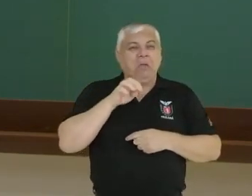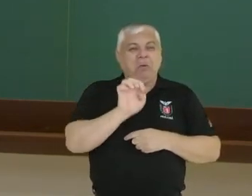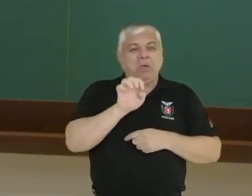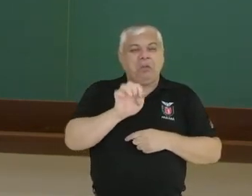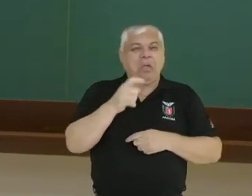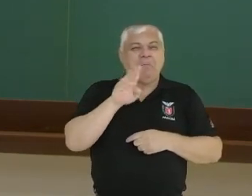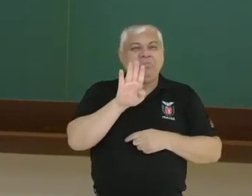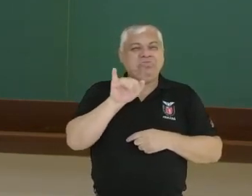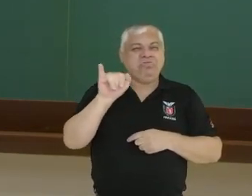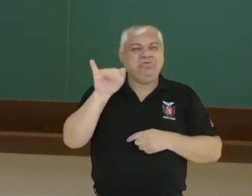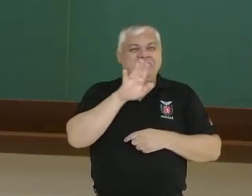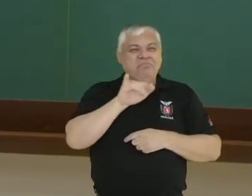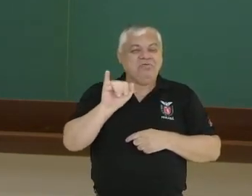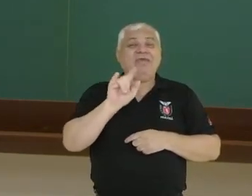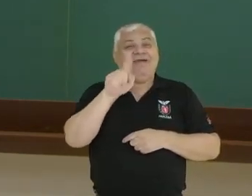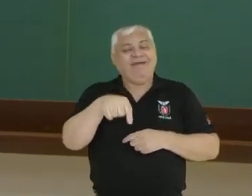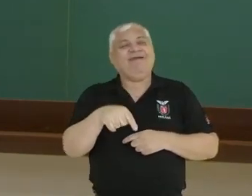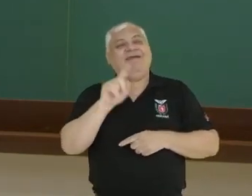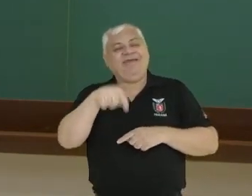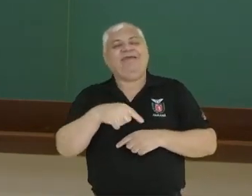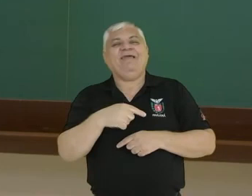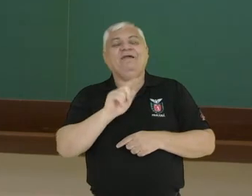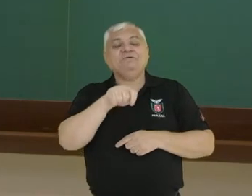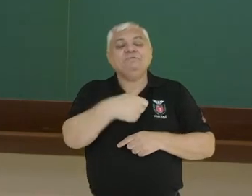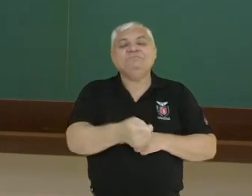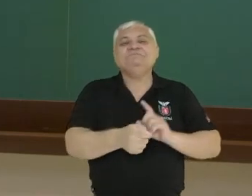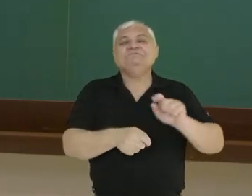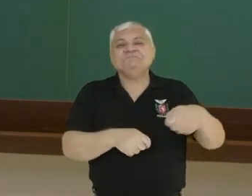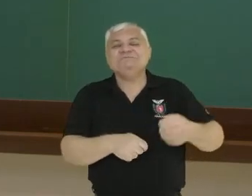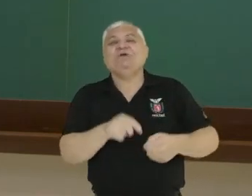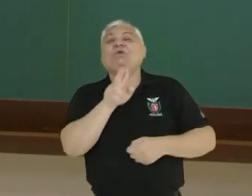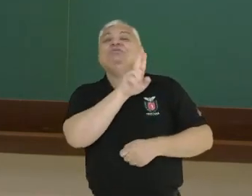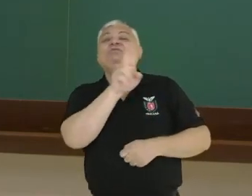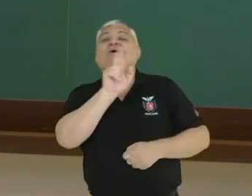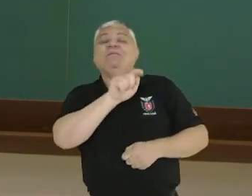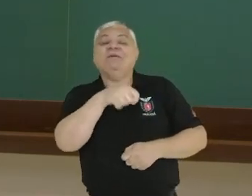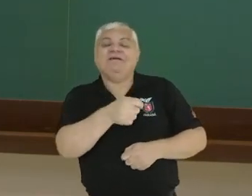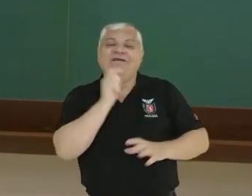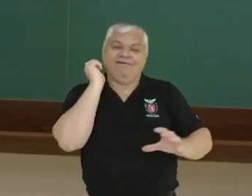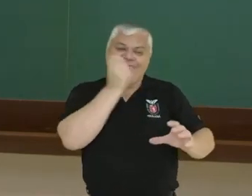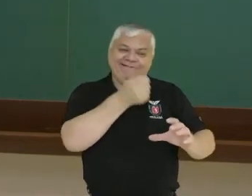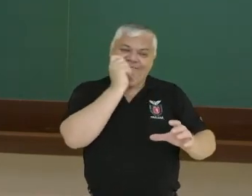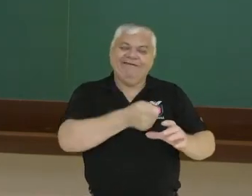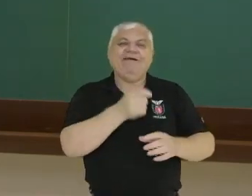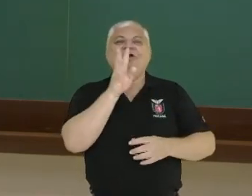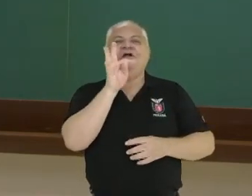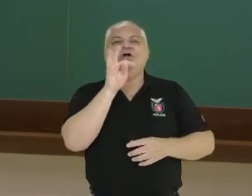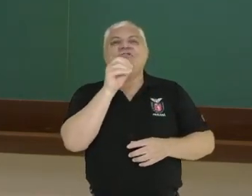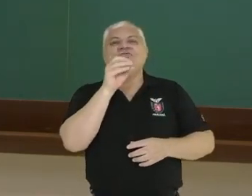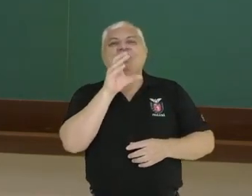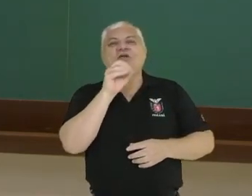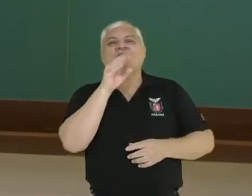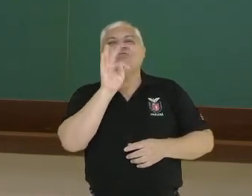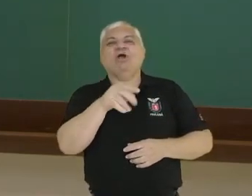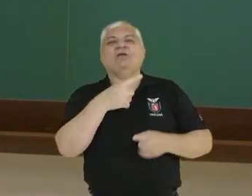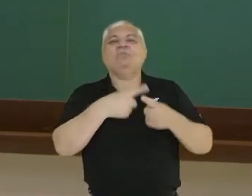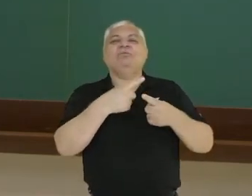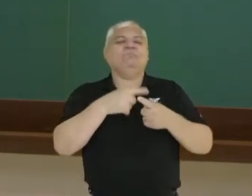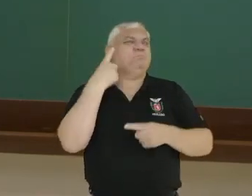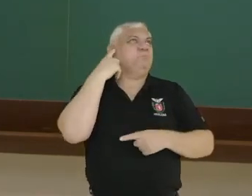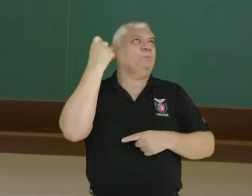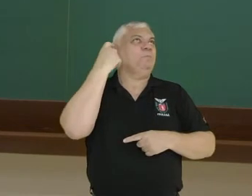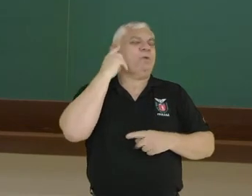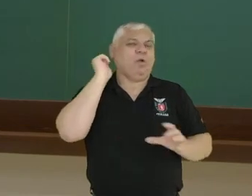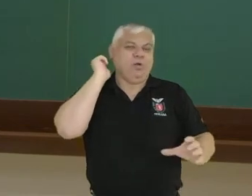olha lá. Então, representa como se fosse o apelido, então, dado aquelas ferramentas, né? Toque, toque. Então, quando o martelo